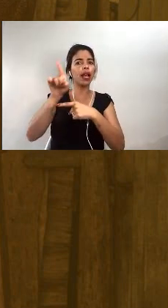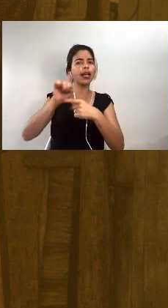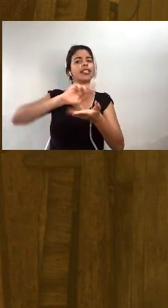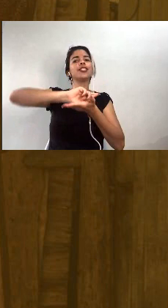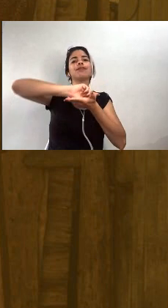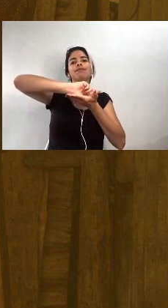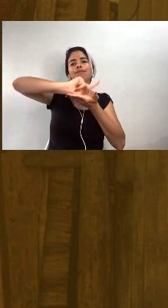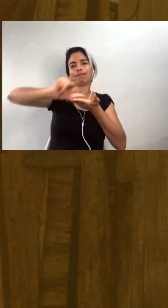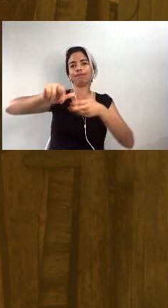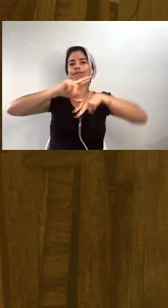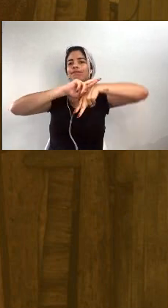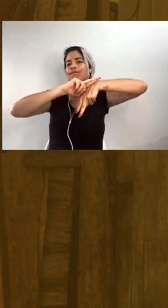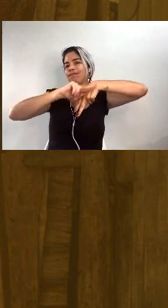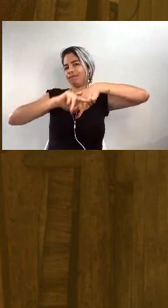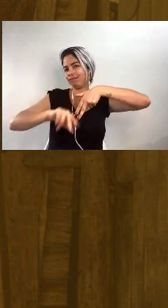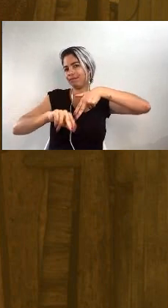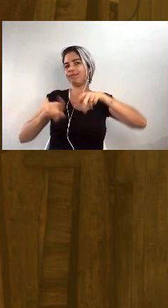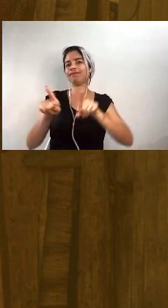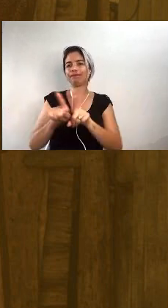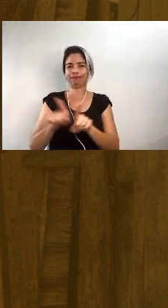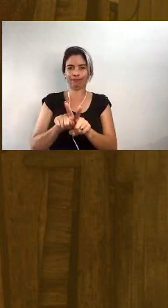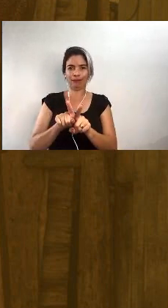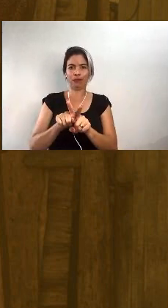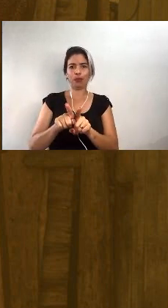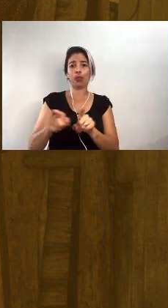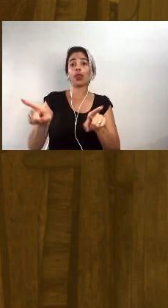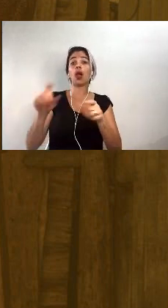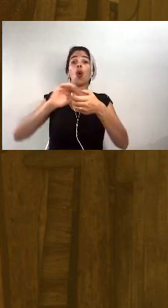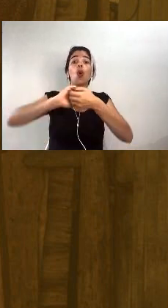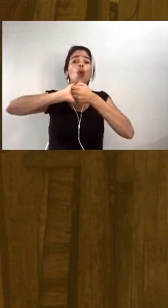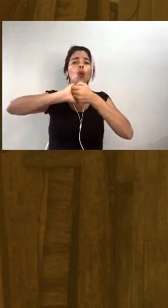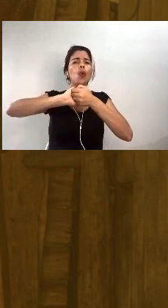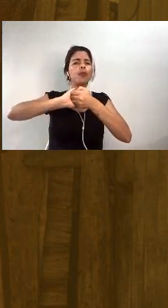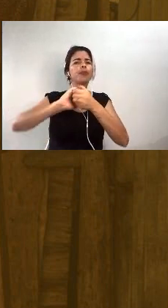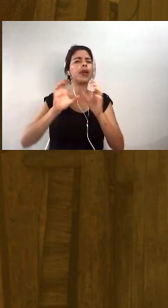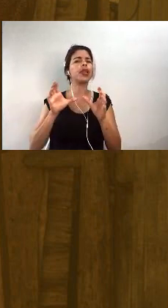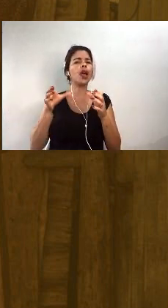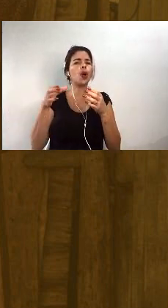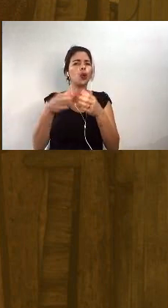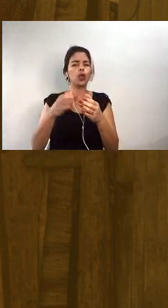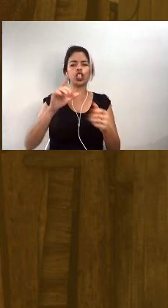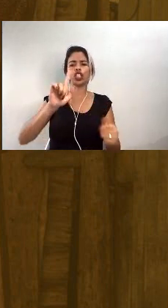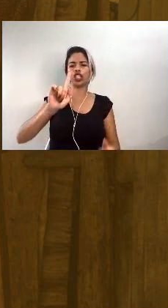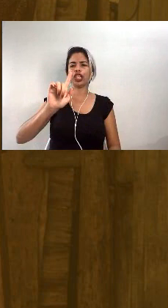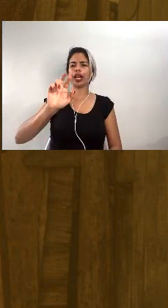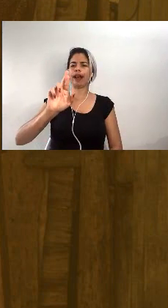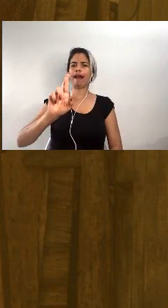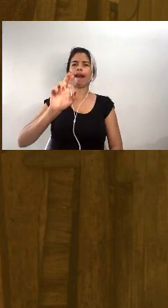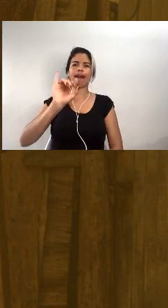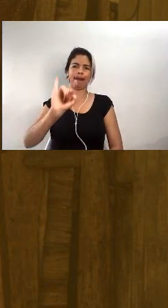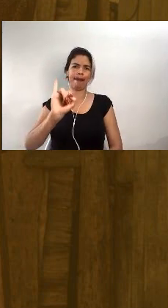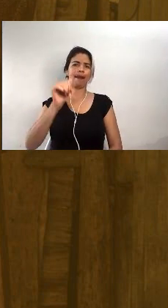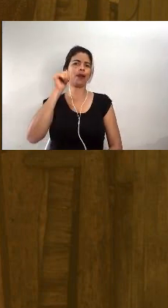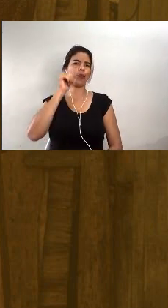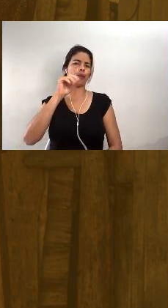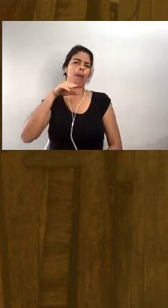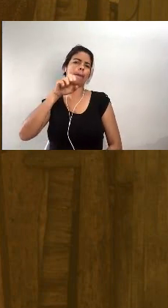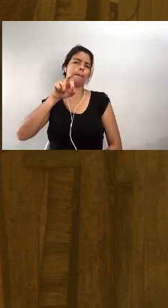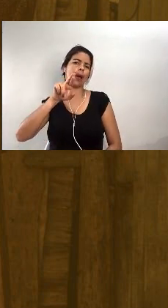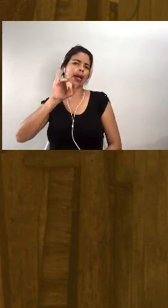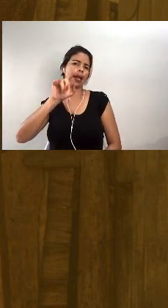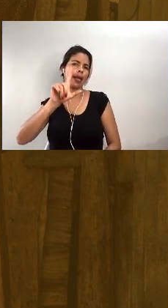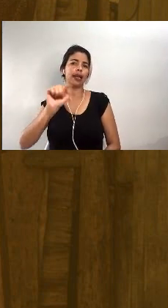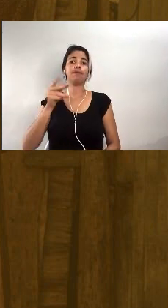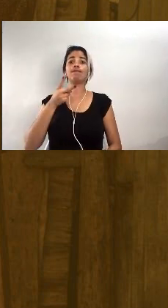diversidade. Quero também, né, cumprimentar toda a equipe do GRI, da Marília também, né, que sempre